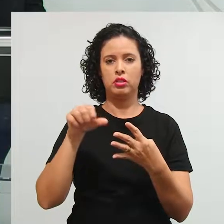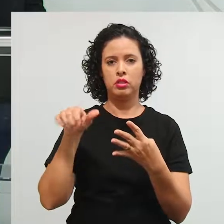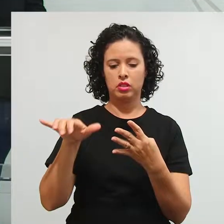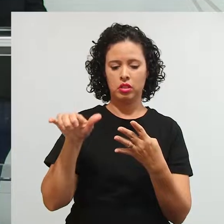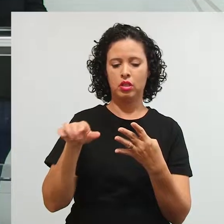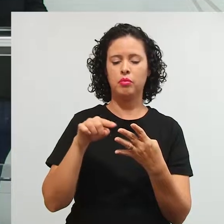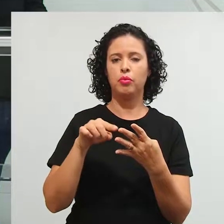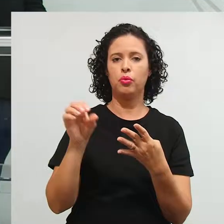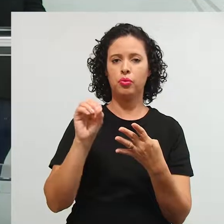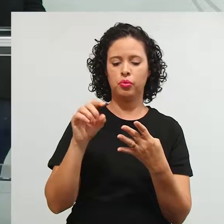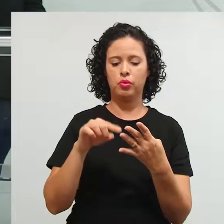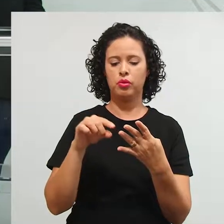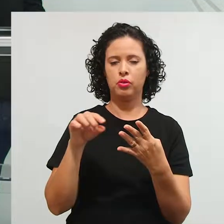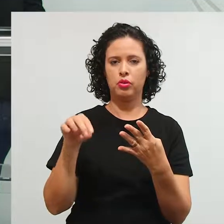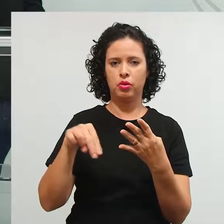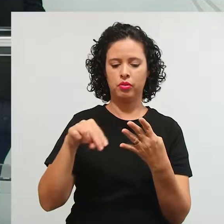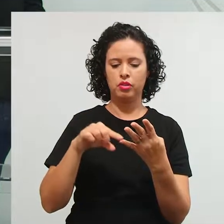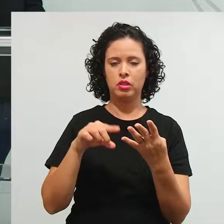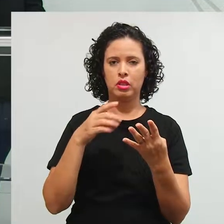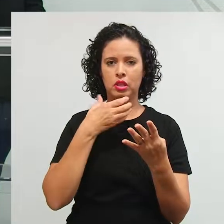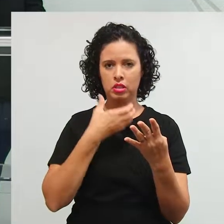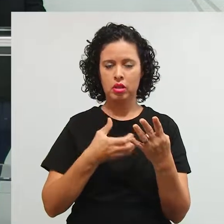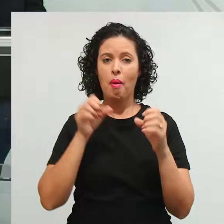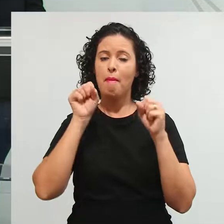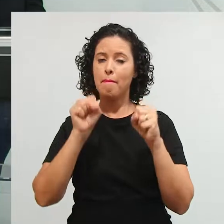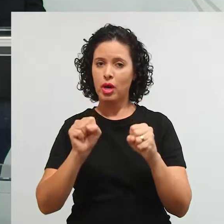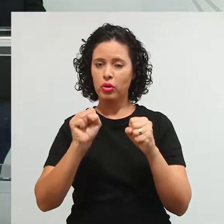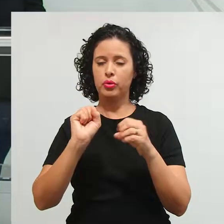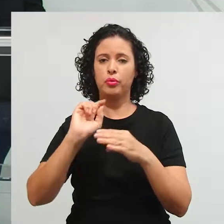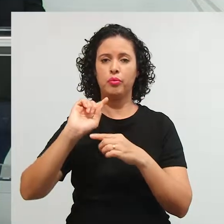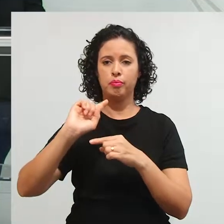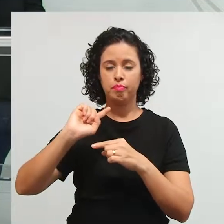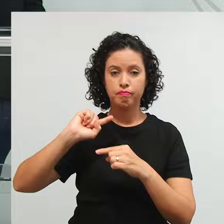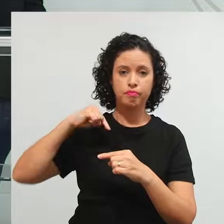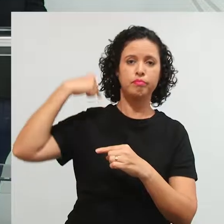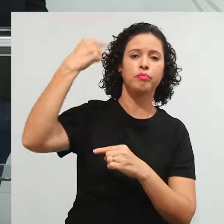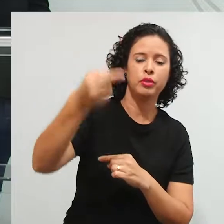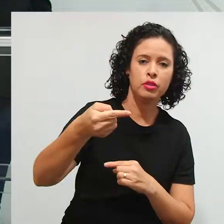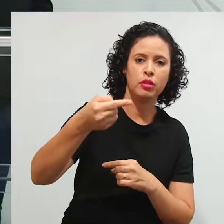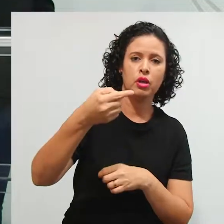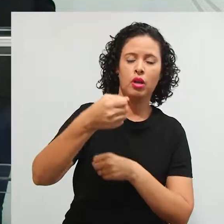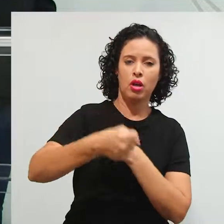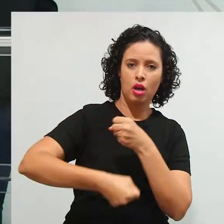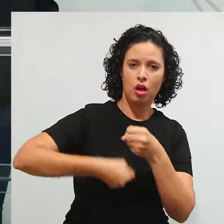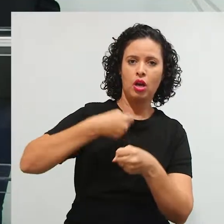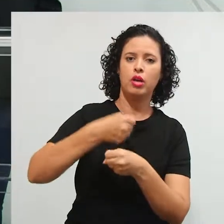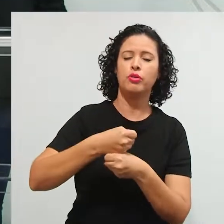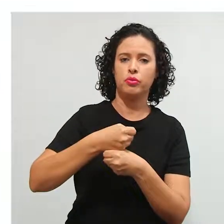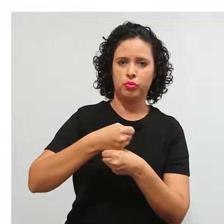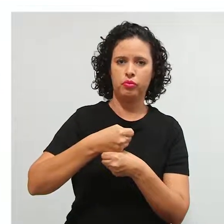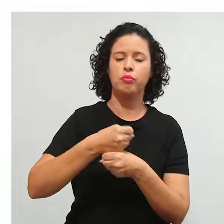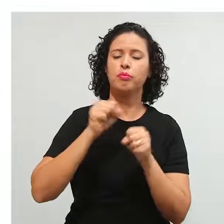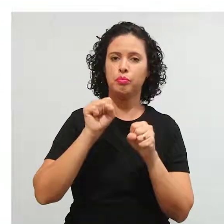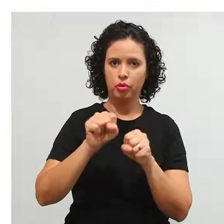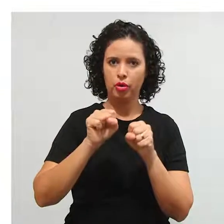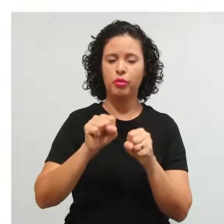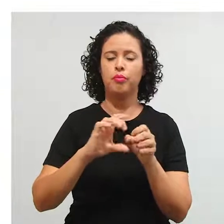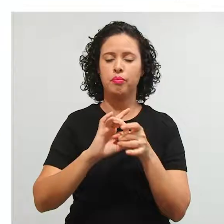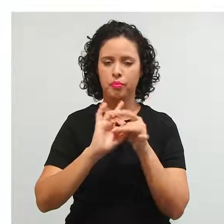ele pode ser prorrogado para o exercício seguinte,